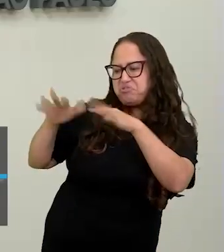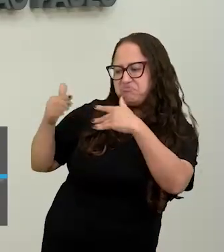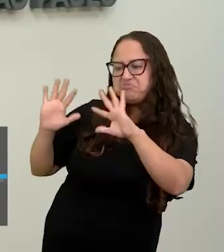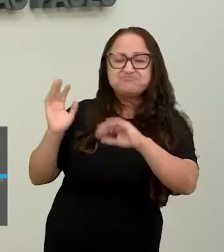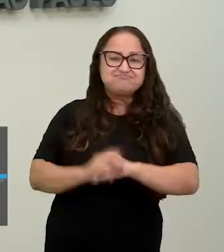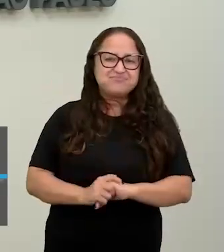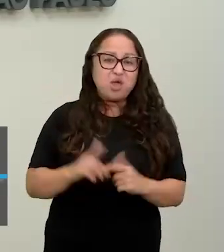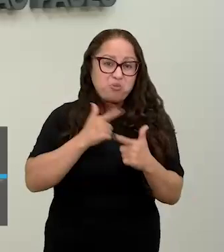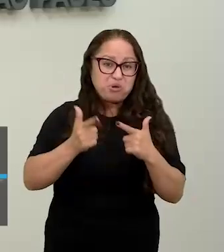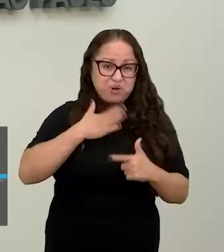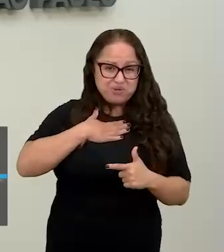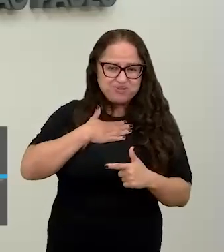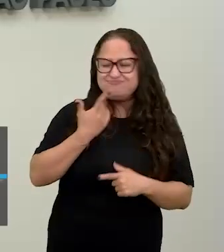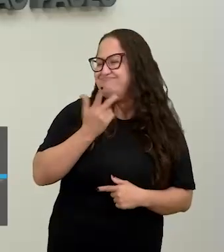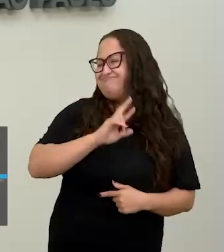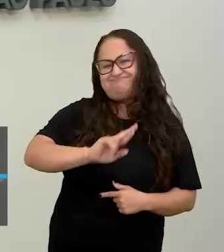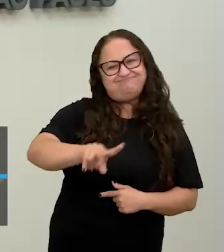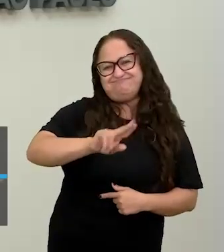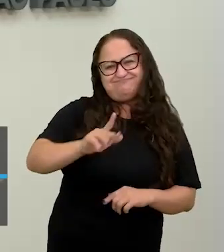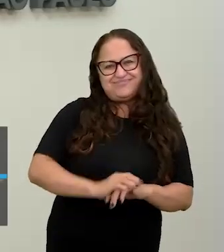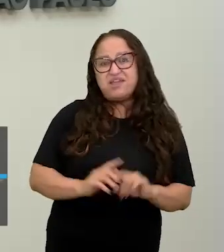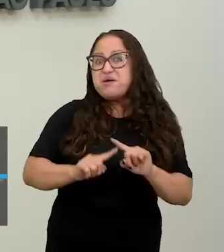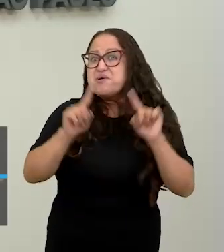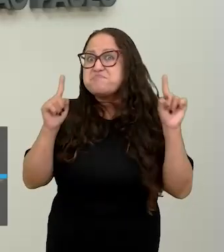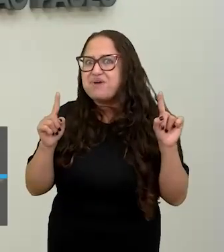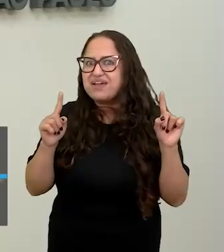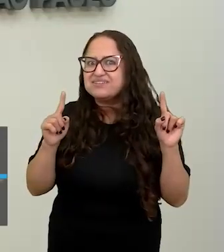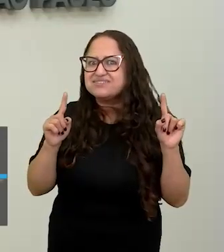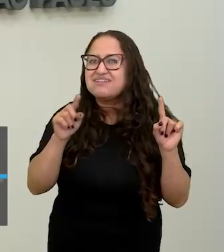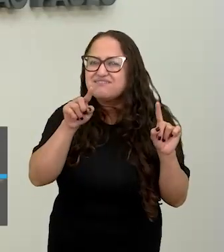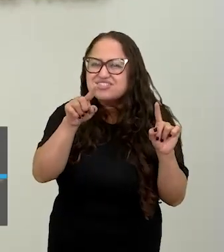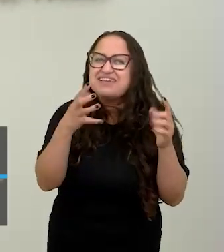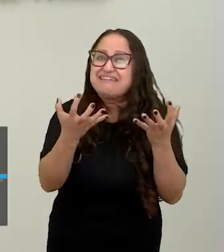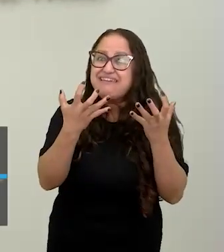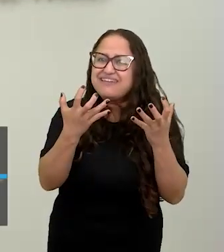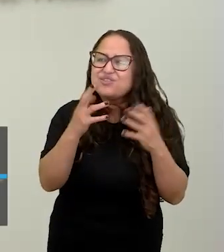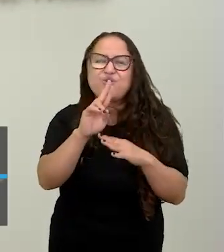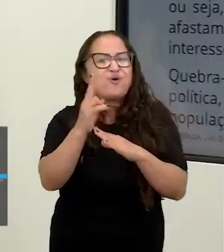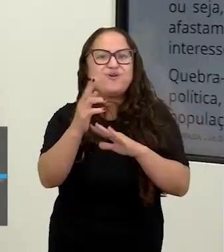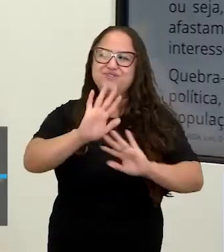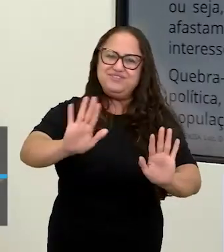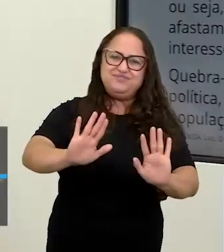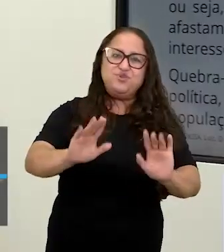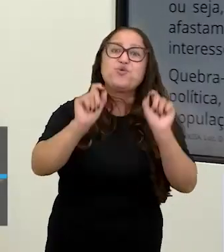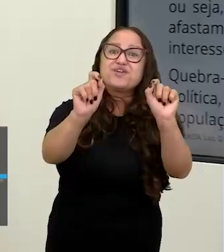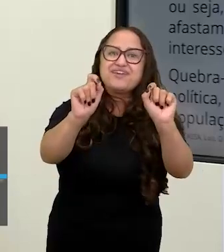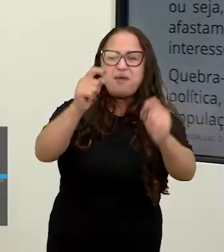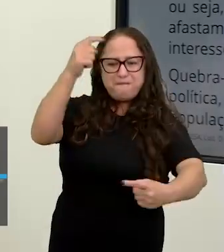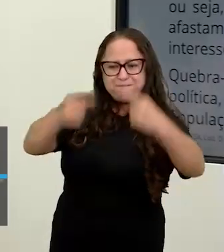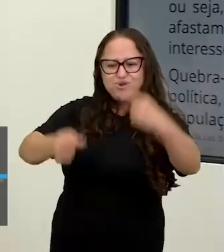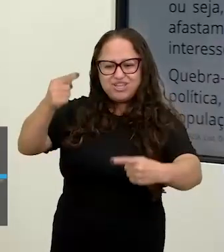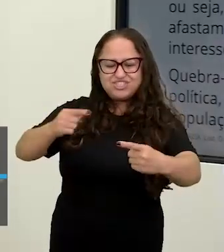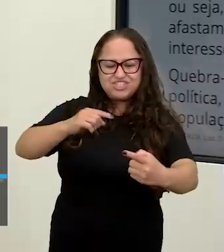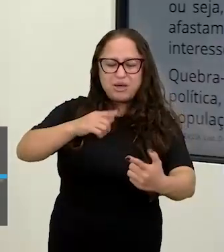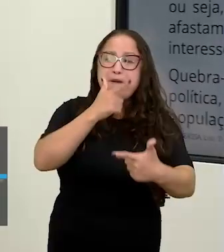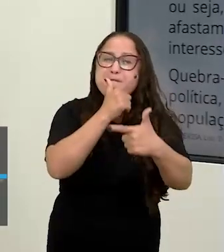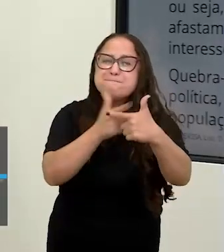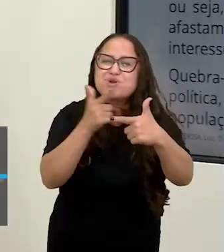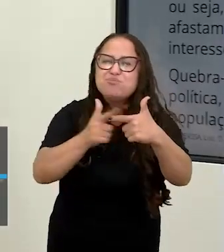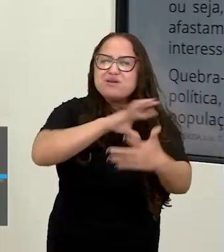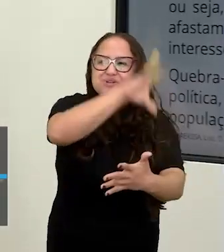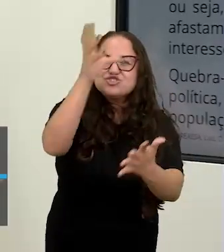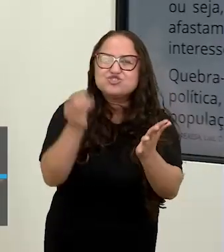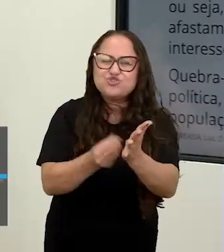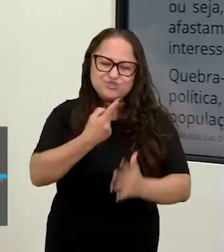Só que o problema é, você querendo ou não, a política é problema de todo mundo. Bom, Fabi, eu vou pegar uma